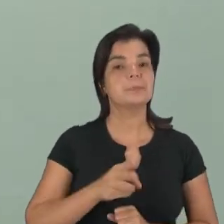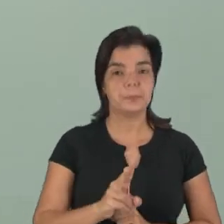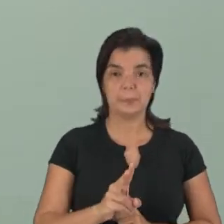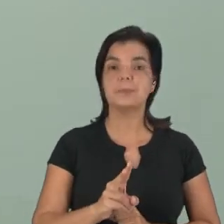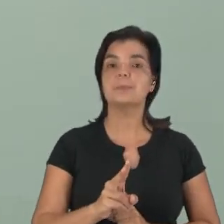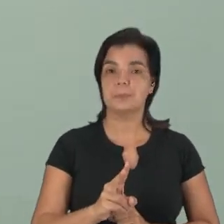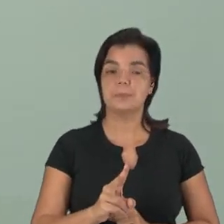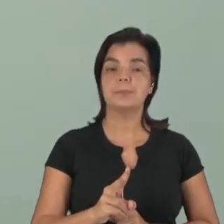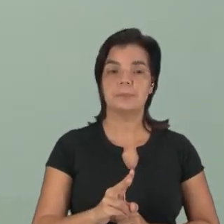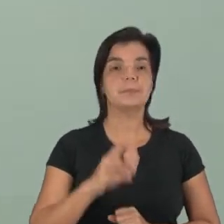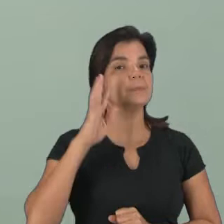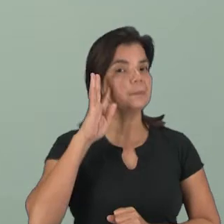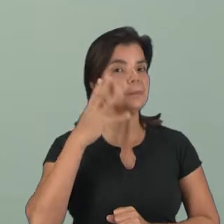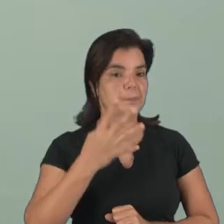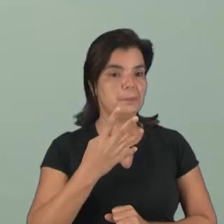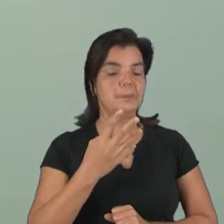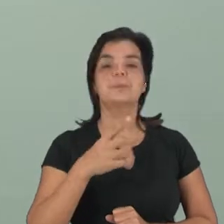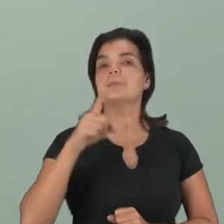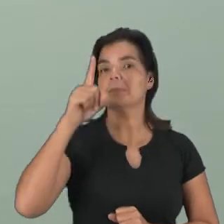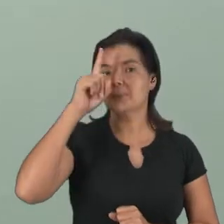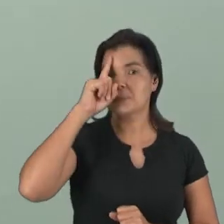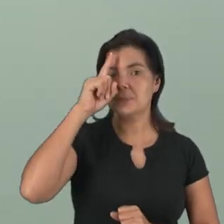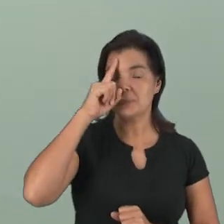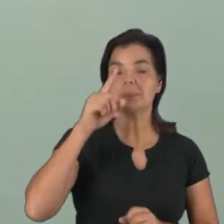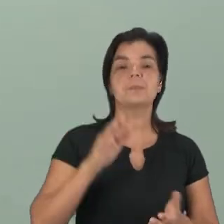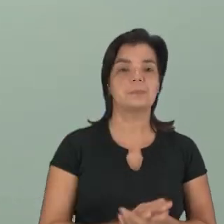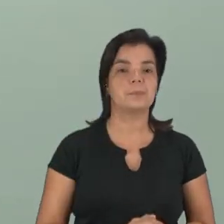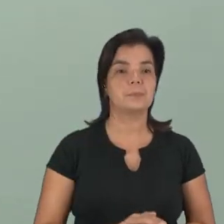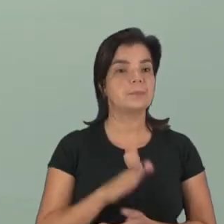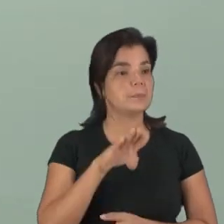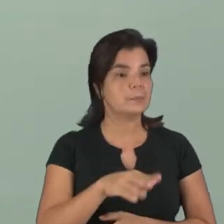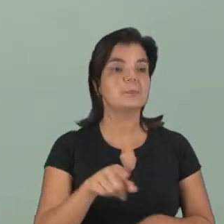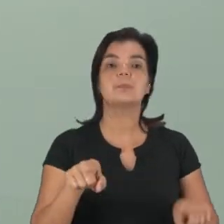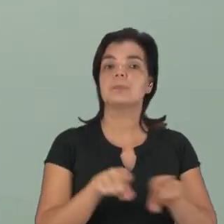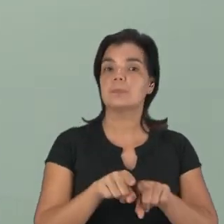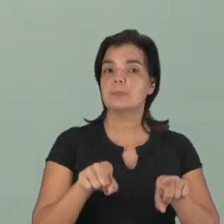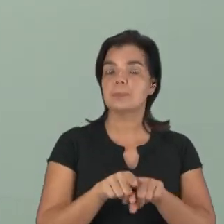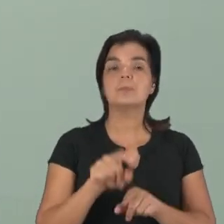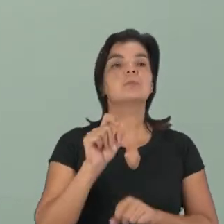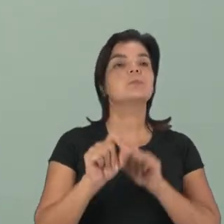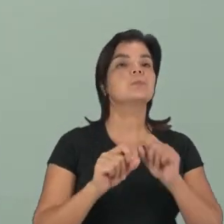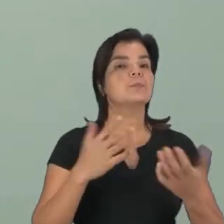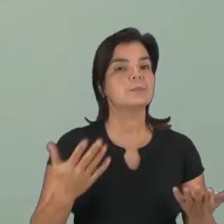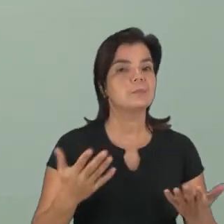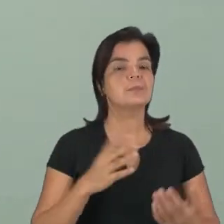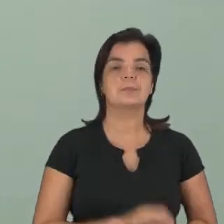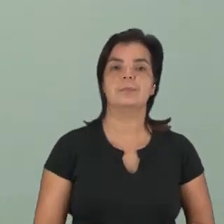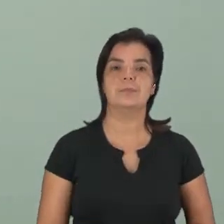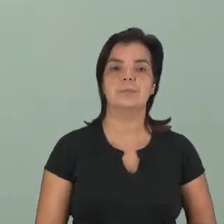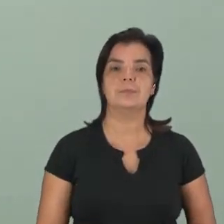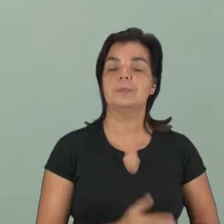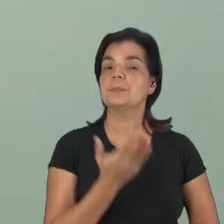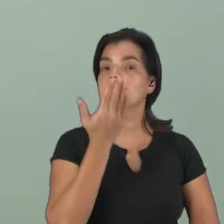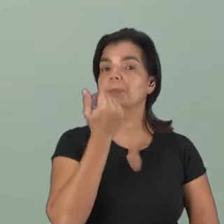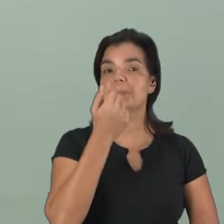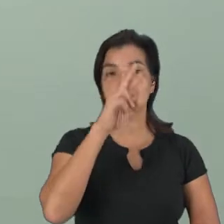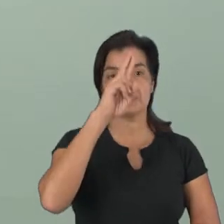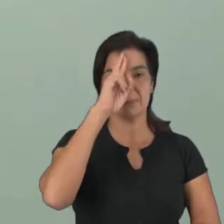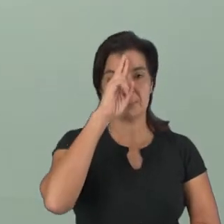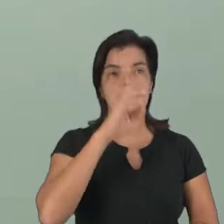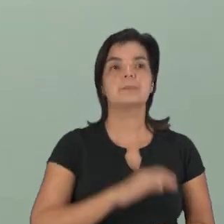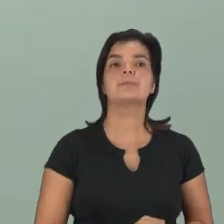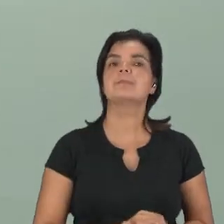continuar cumprindo a nossa rotina na parte da tarde nós também Fazemos o que alguns